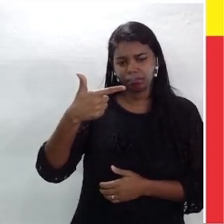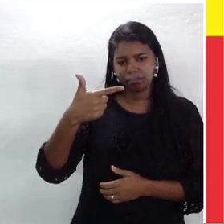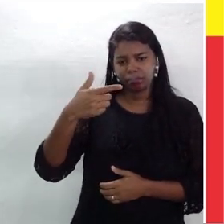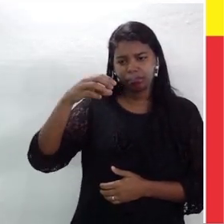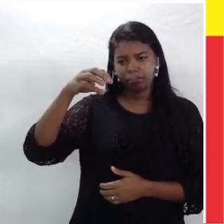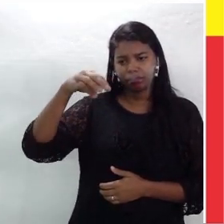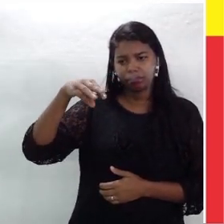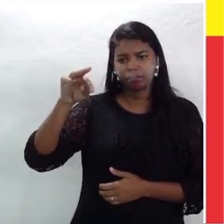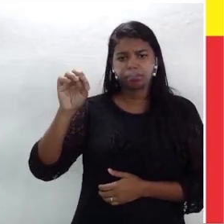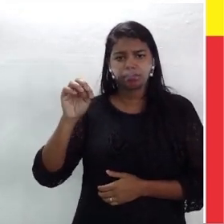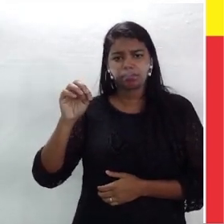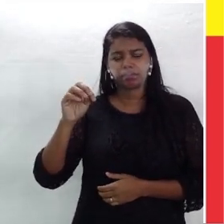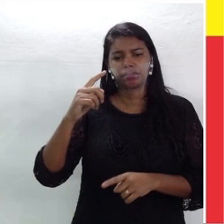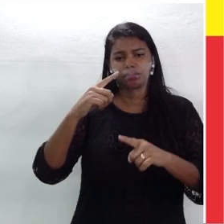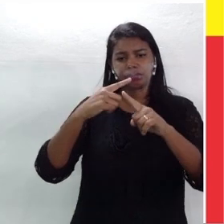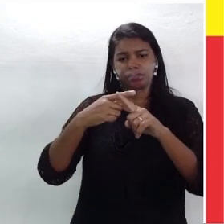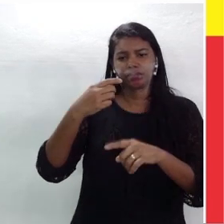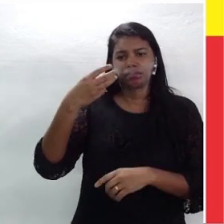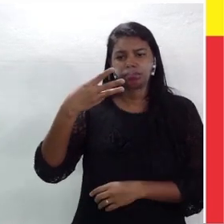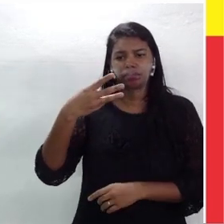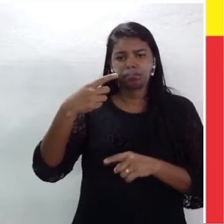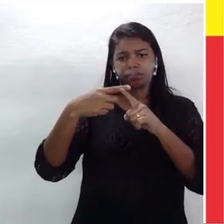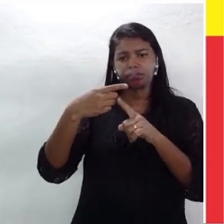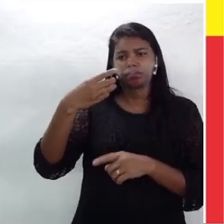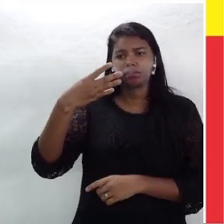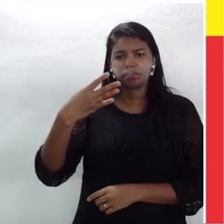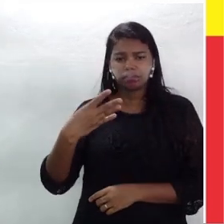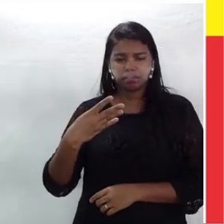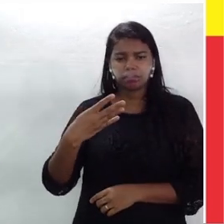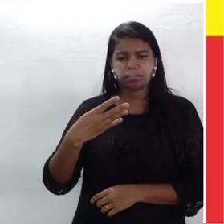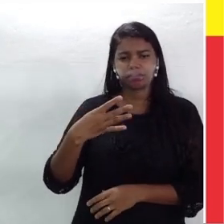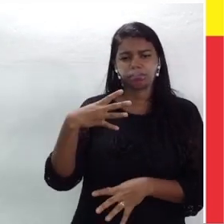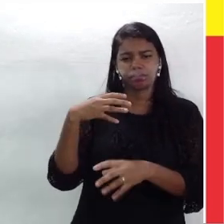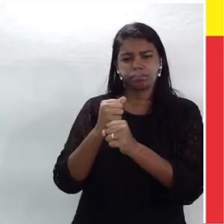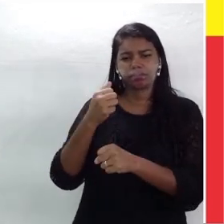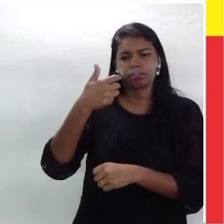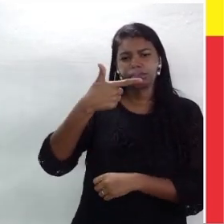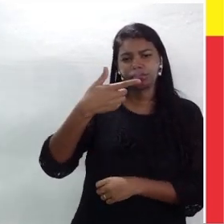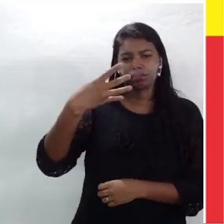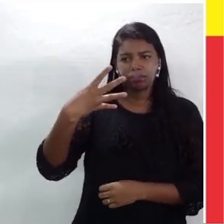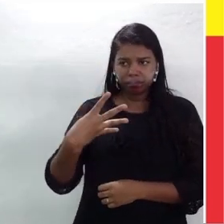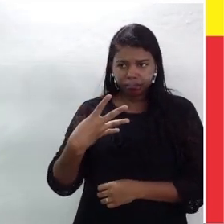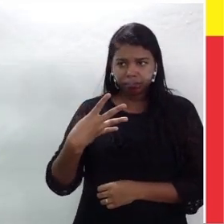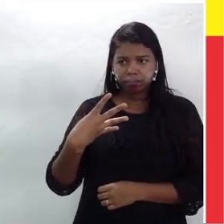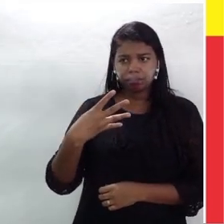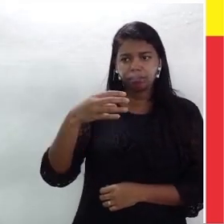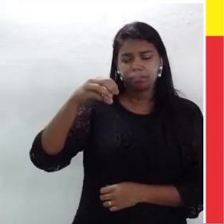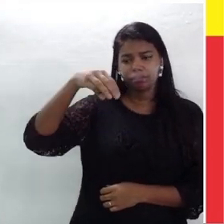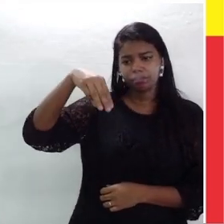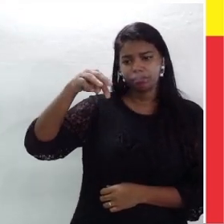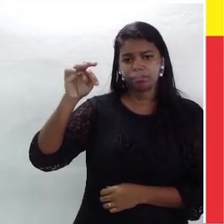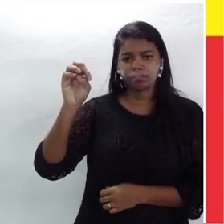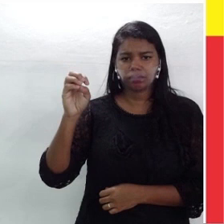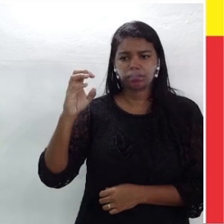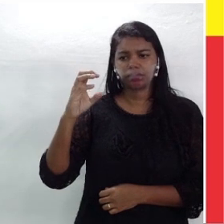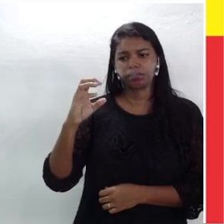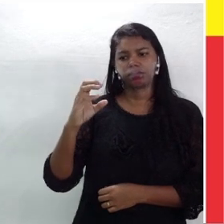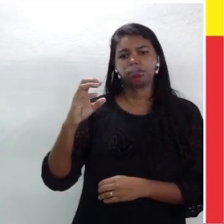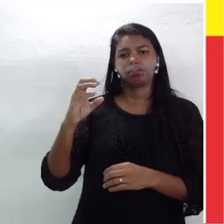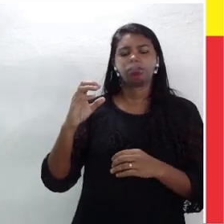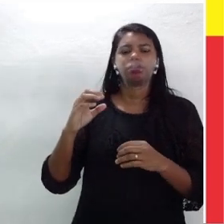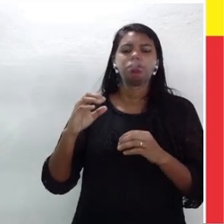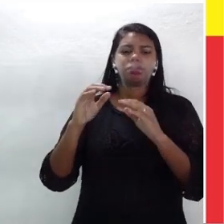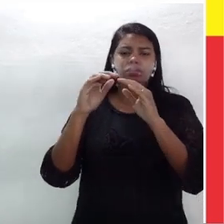3 vezes 4, que vai dar 24, novamente, 24 metros cúbicos. Aí